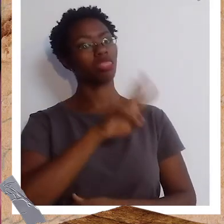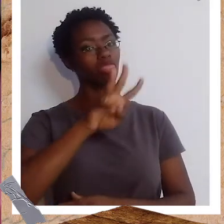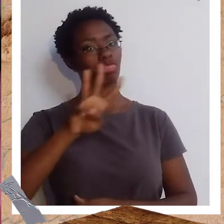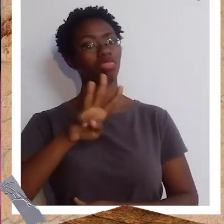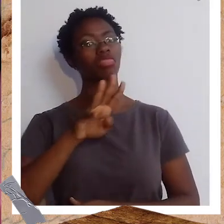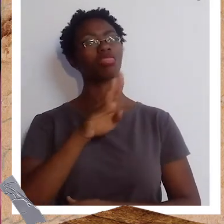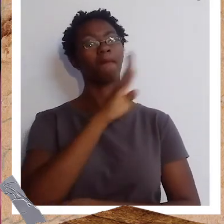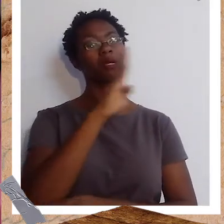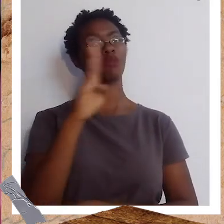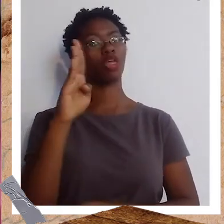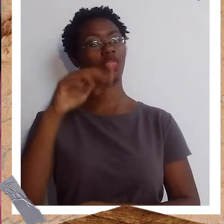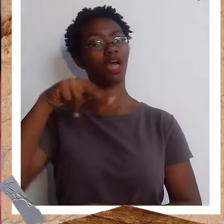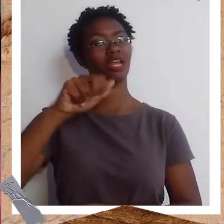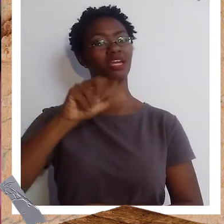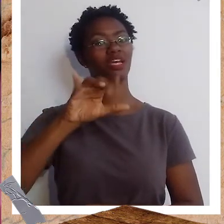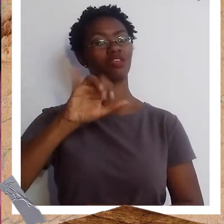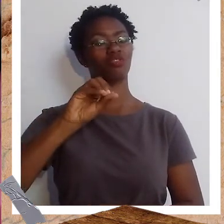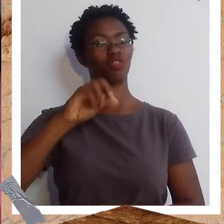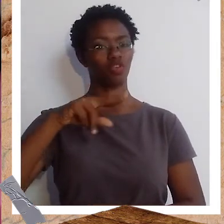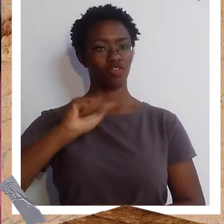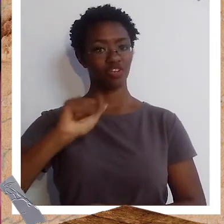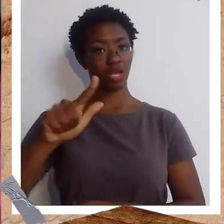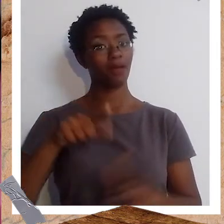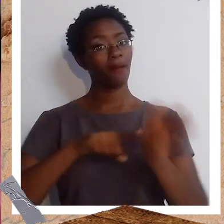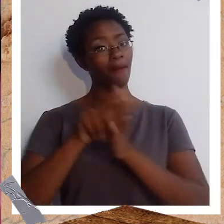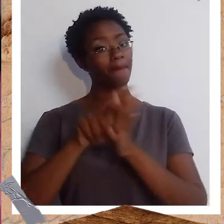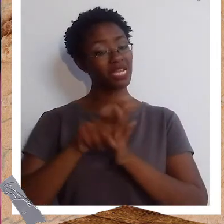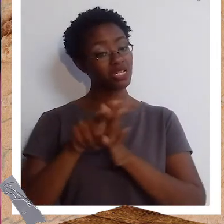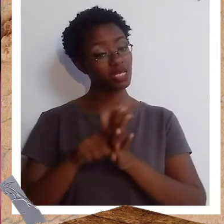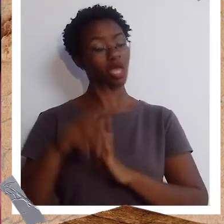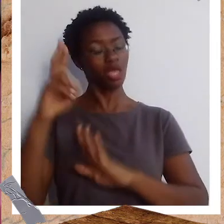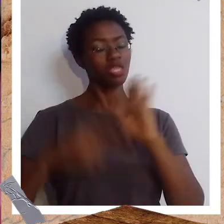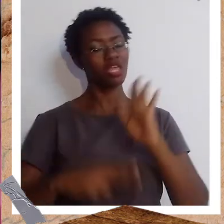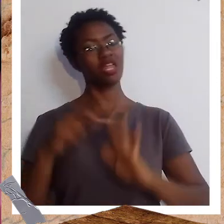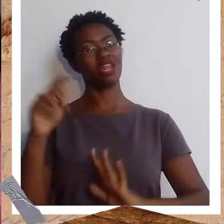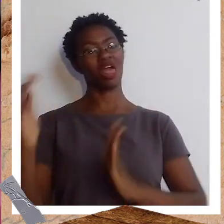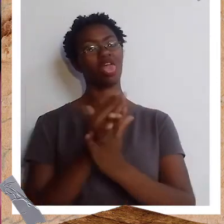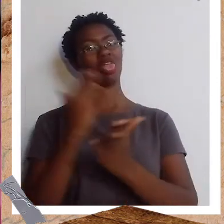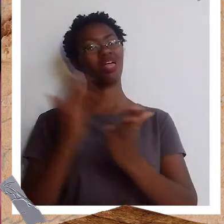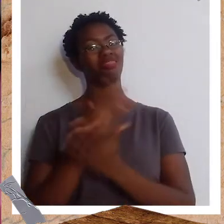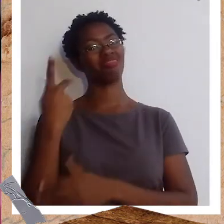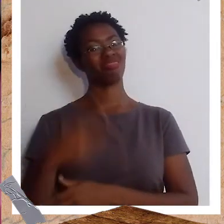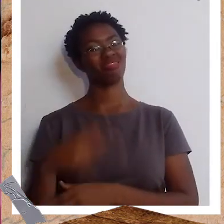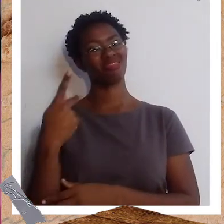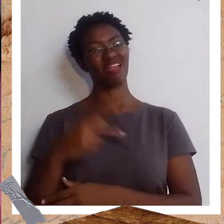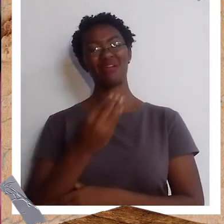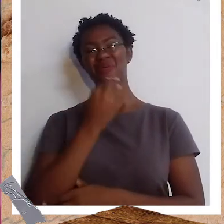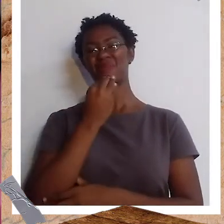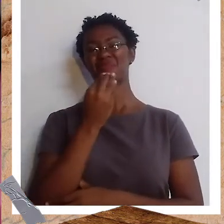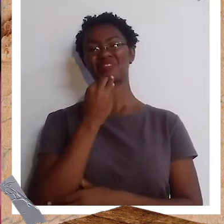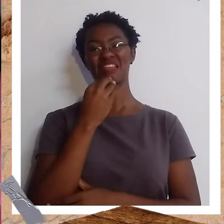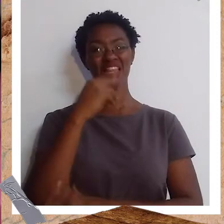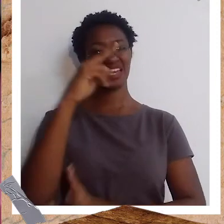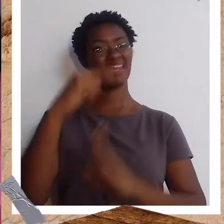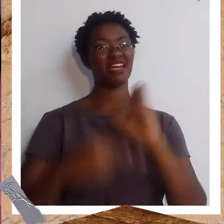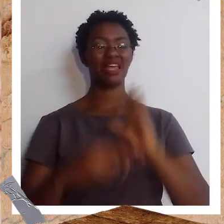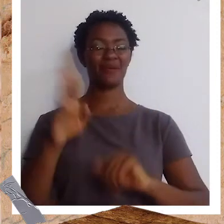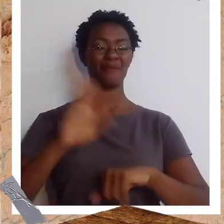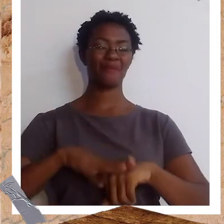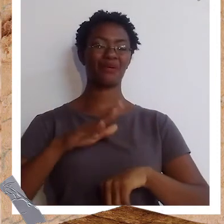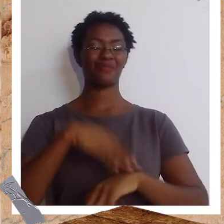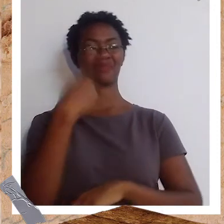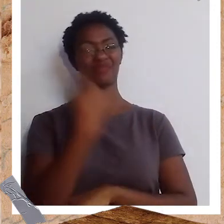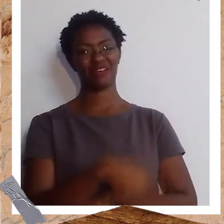Nacional e fazer a pesquisa e ler esse manuscrito da Carolina, um dos cadernos, e ter a oportunidade de ler a autora em primeira pessoa.